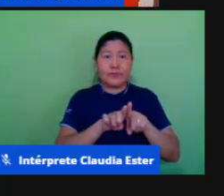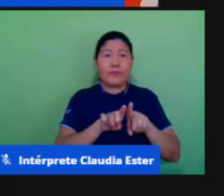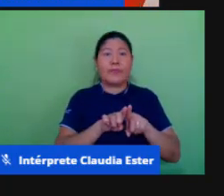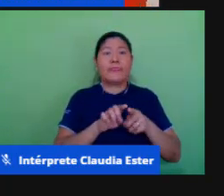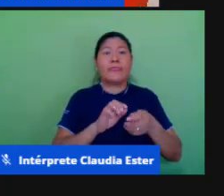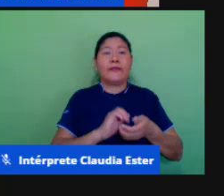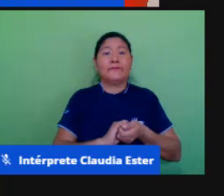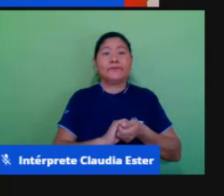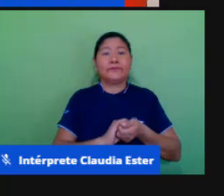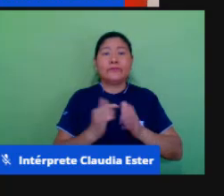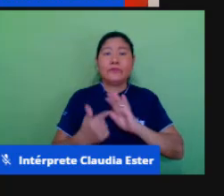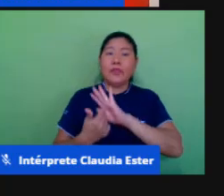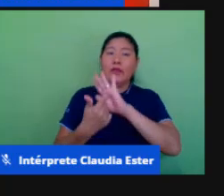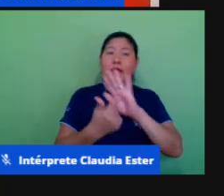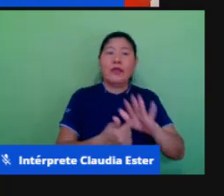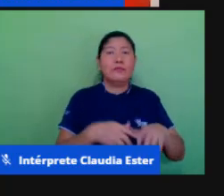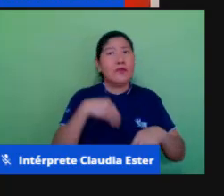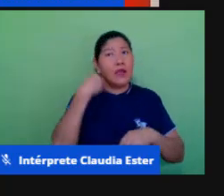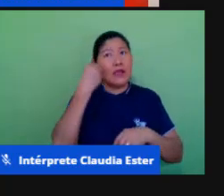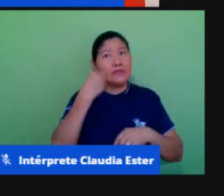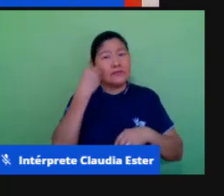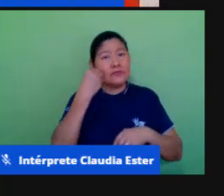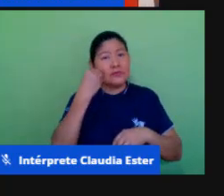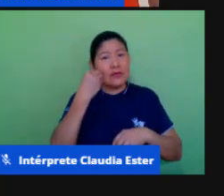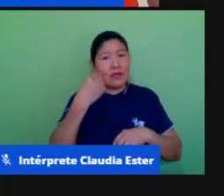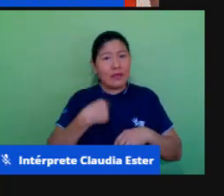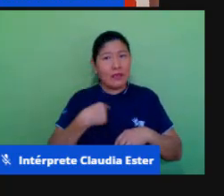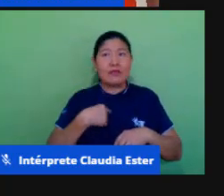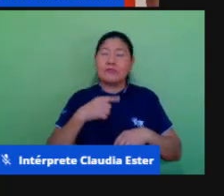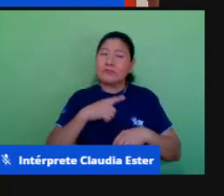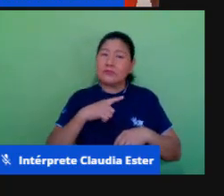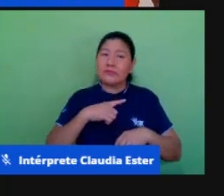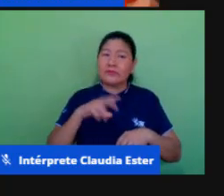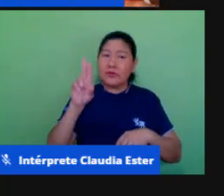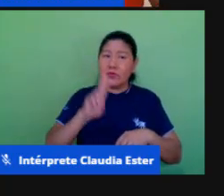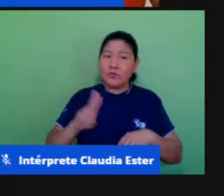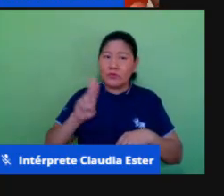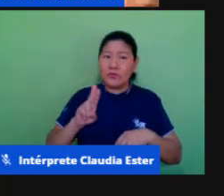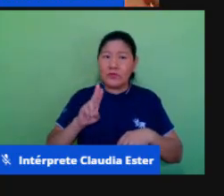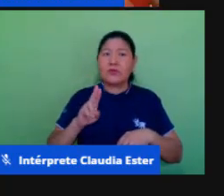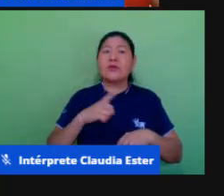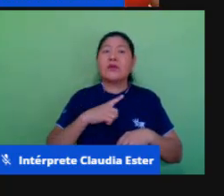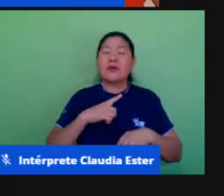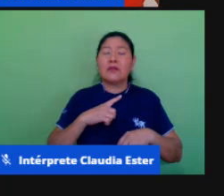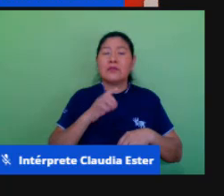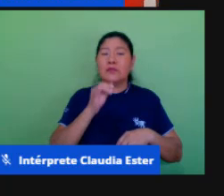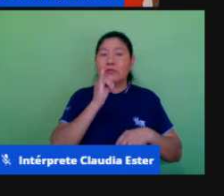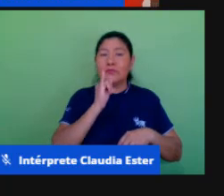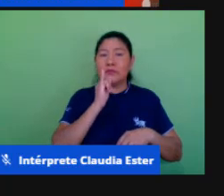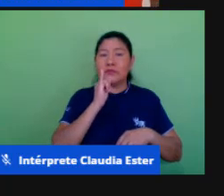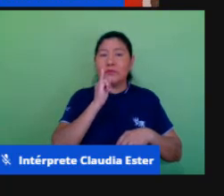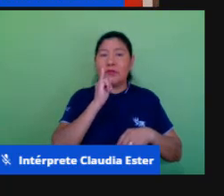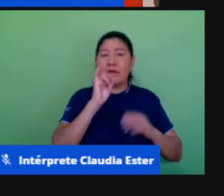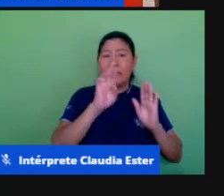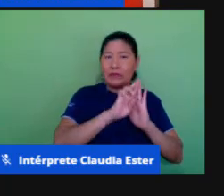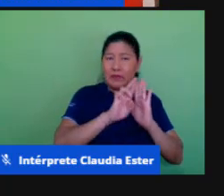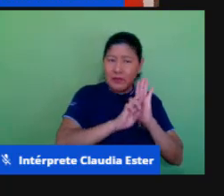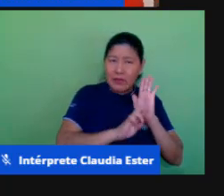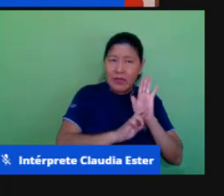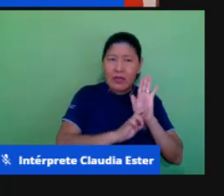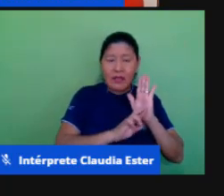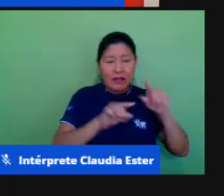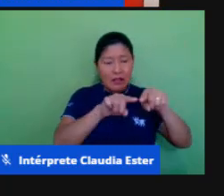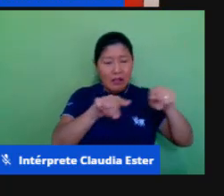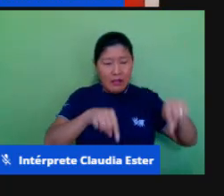trazer uma experiência muito legal que eu tive com o uso da sala de aula invertida em uma escola municipal quando eu era na sala de